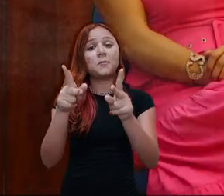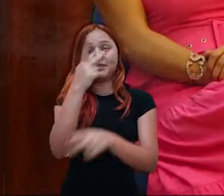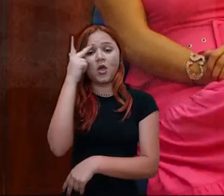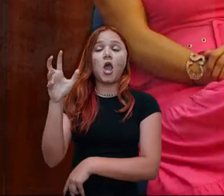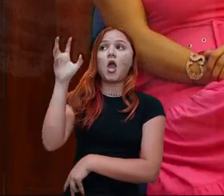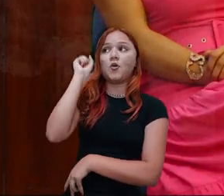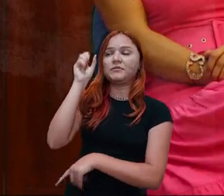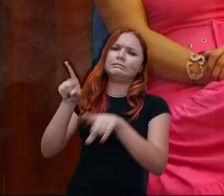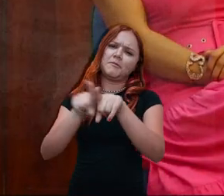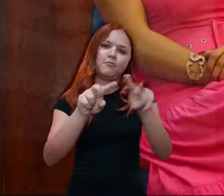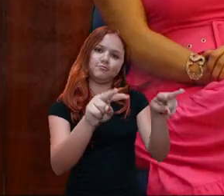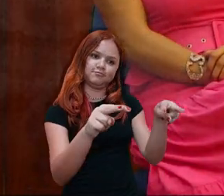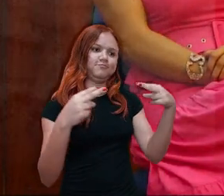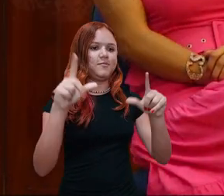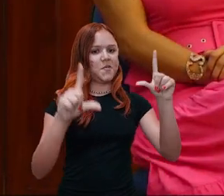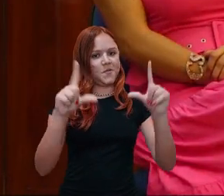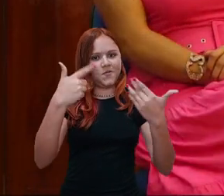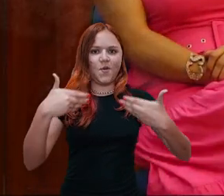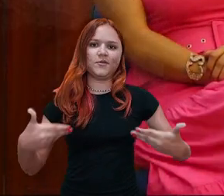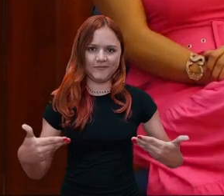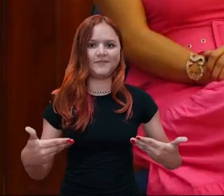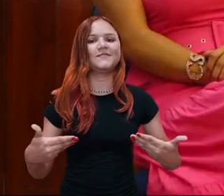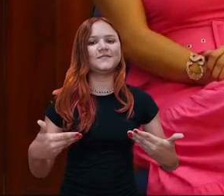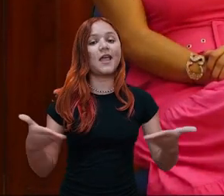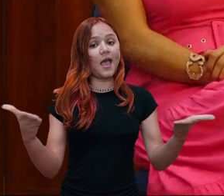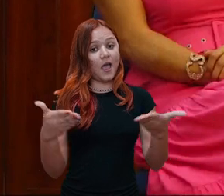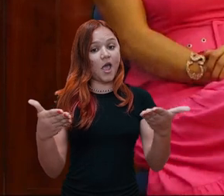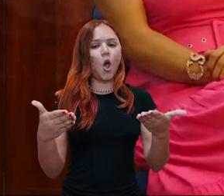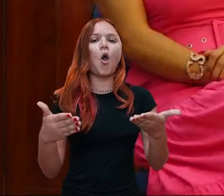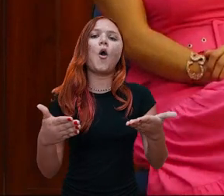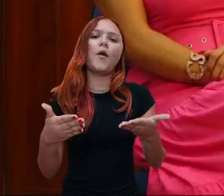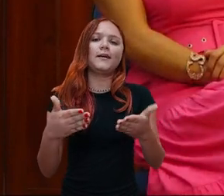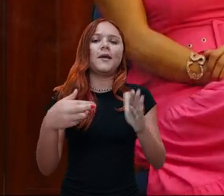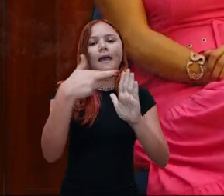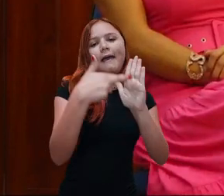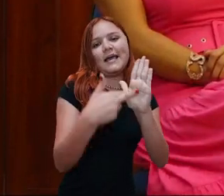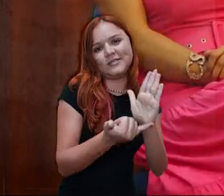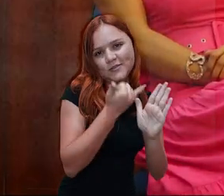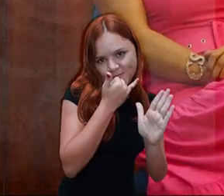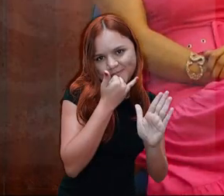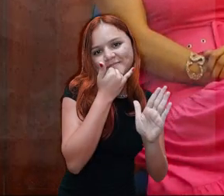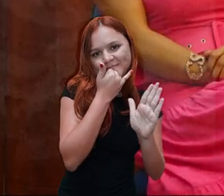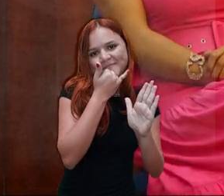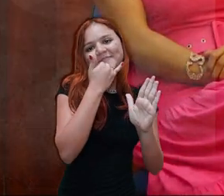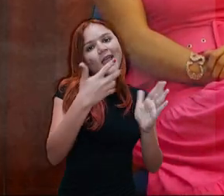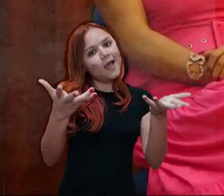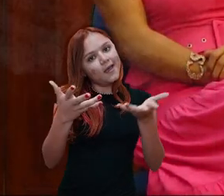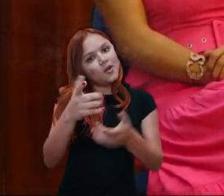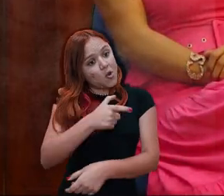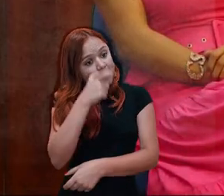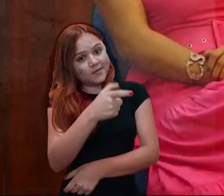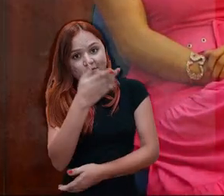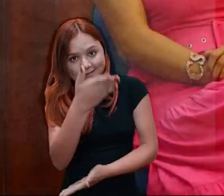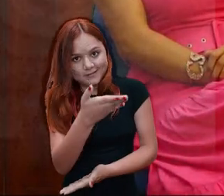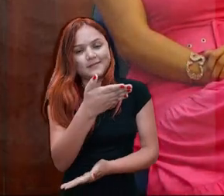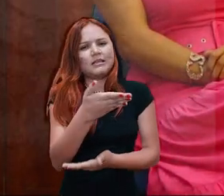telespectadores. E evidenciando, gostaria aqui de quebrar o script e também convidar, que eu trabalho, como já